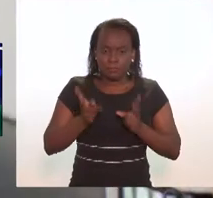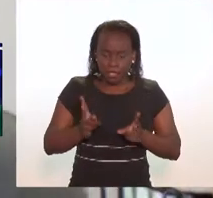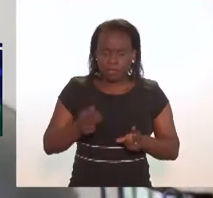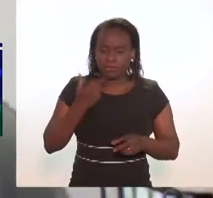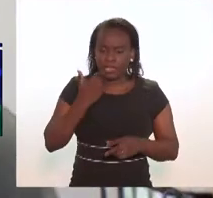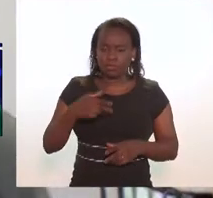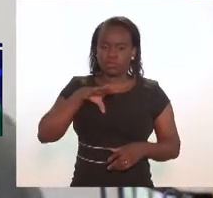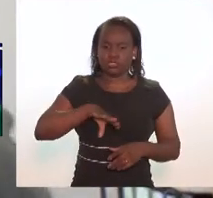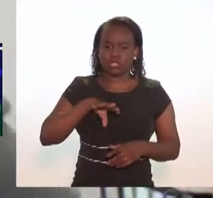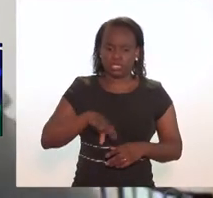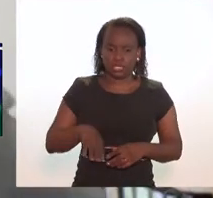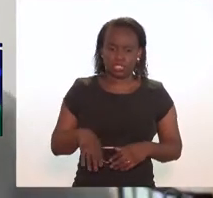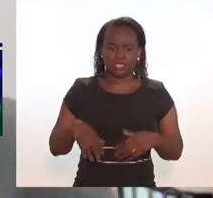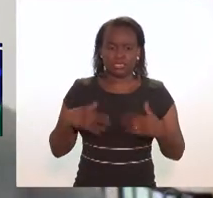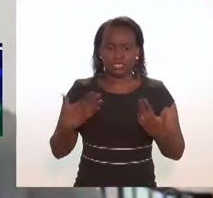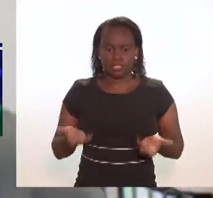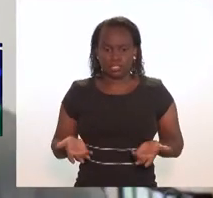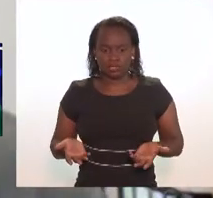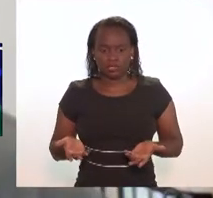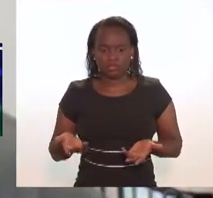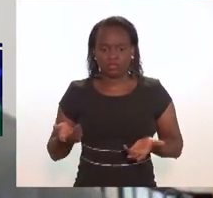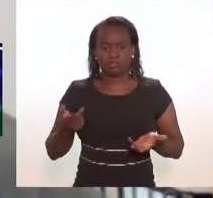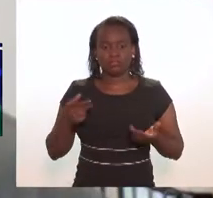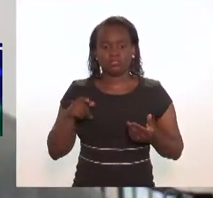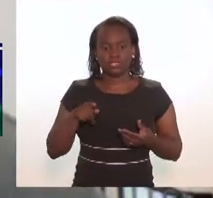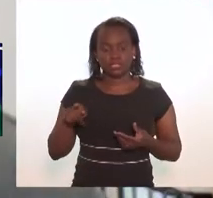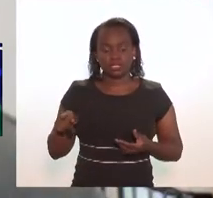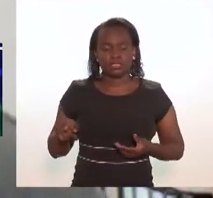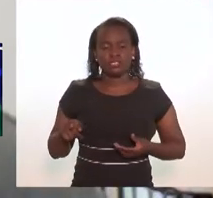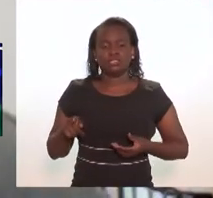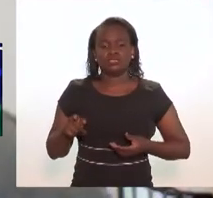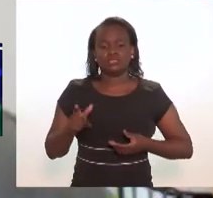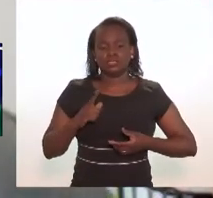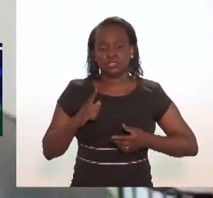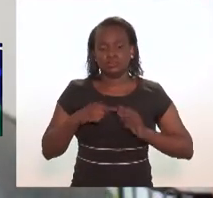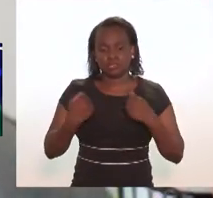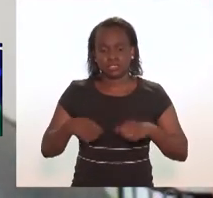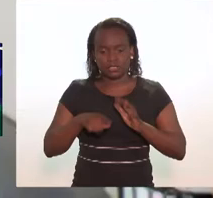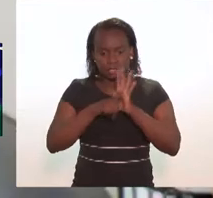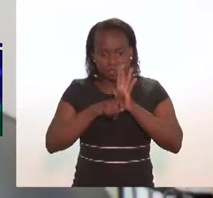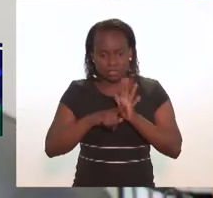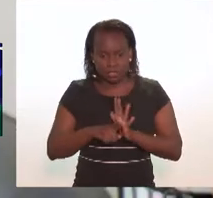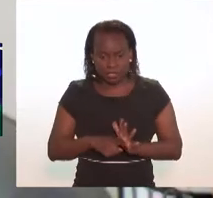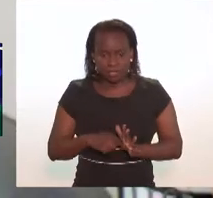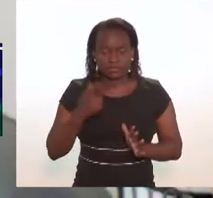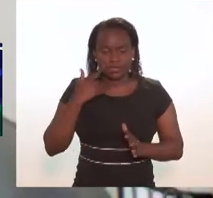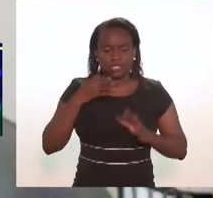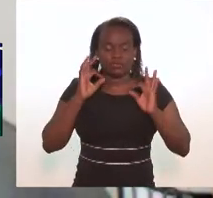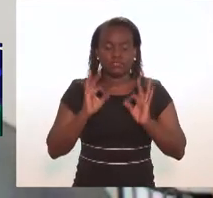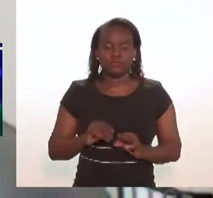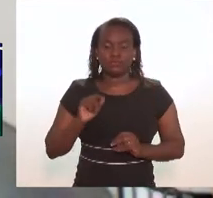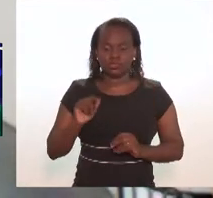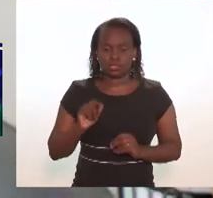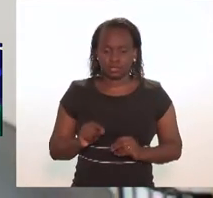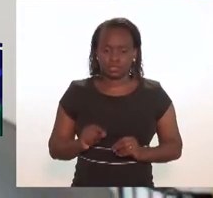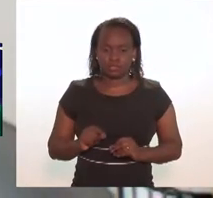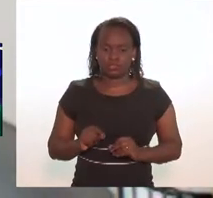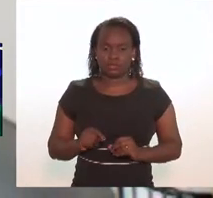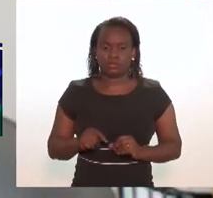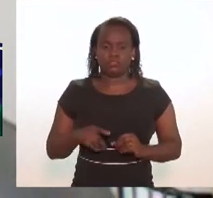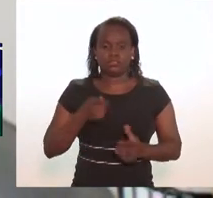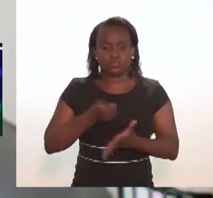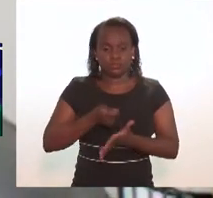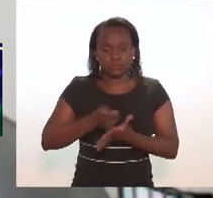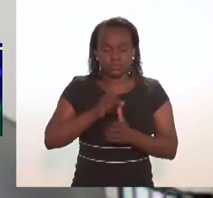língua. Então, dessa forma, o Supremo Tribunal Federal tem posição que reafirma a autonomia pedagógica,